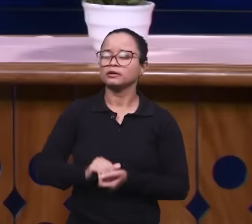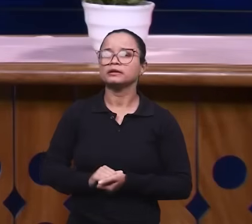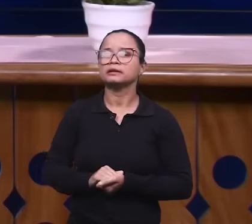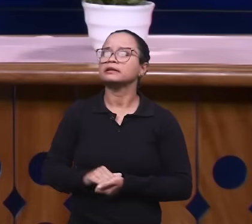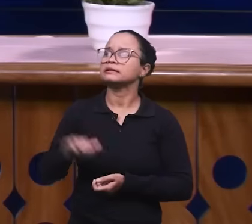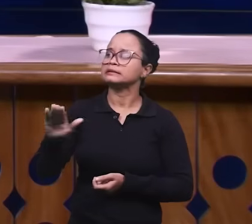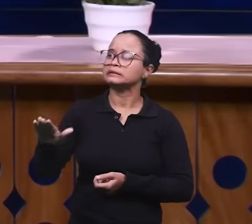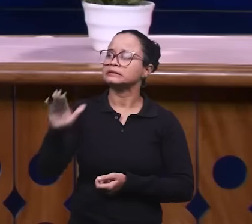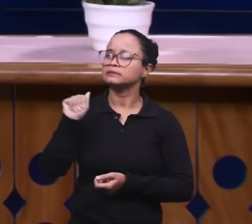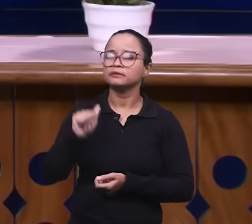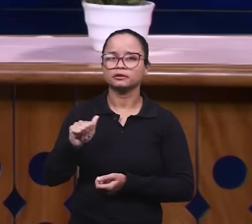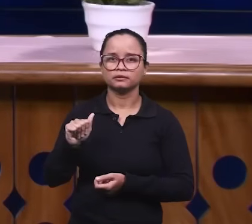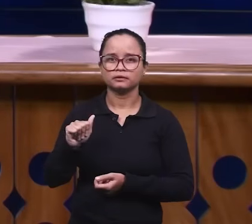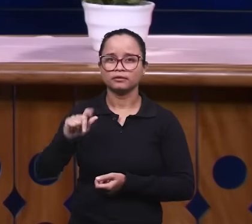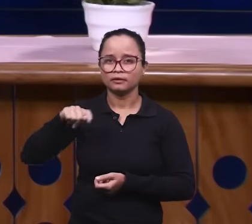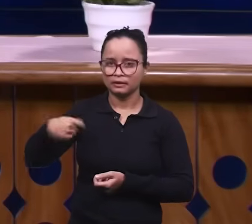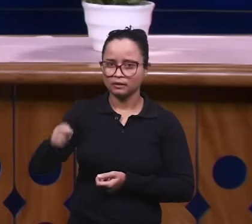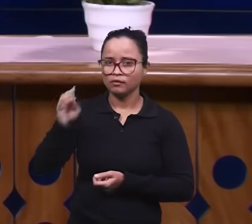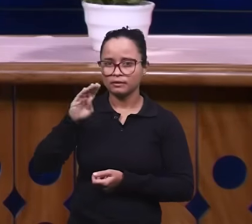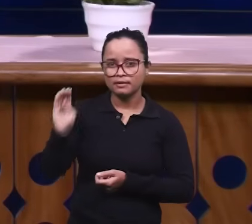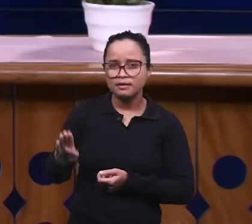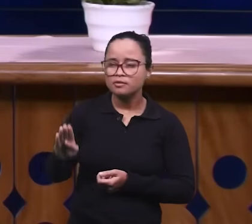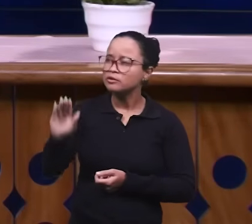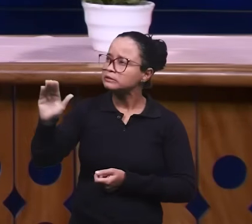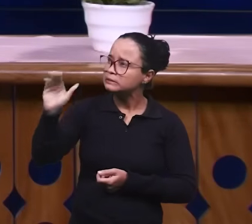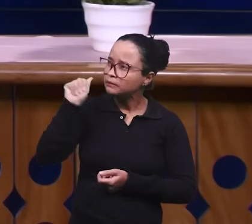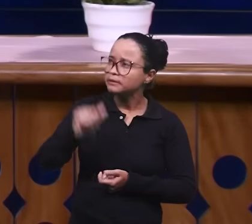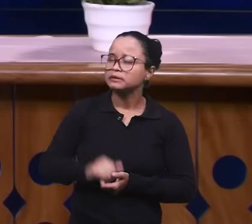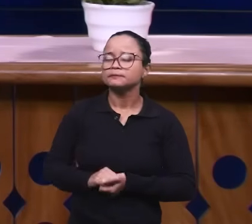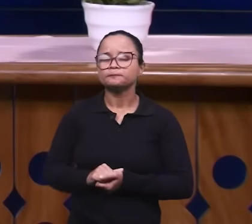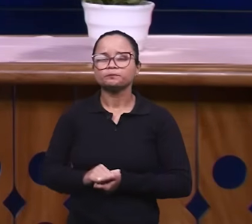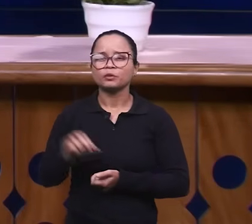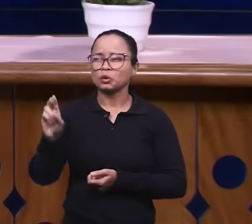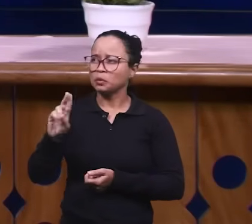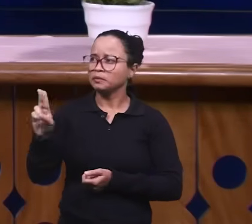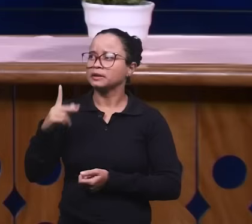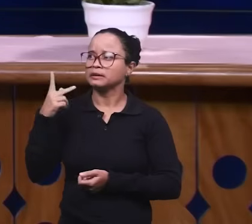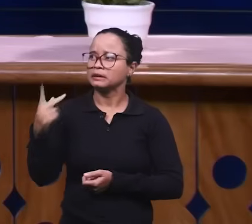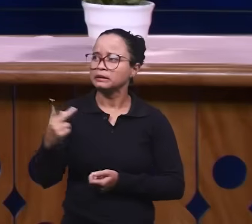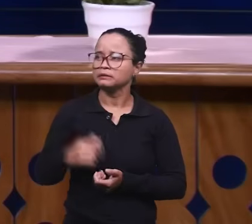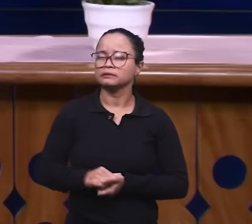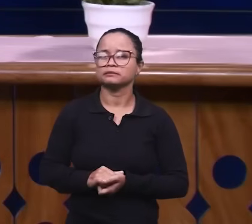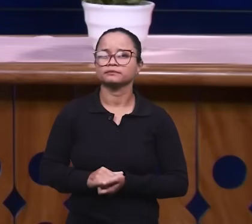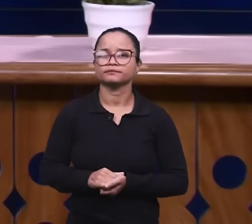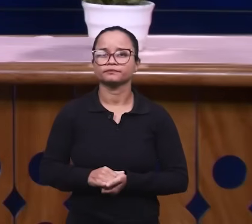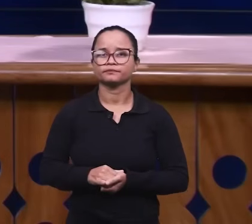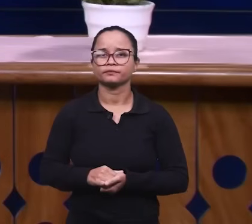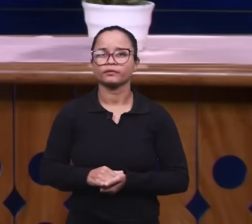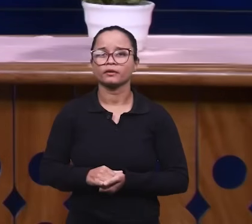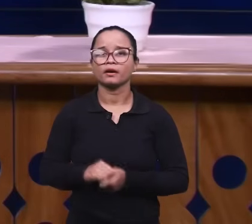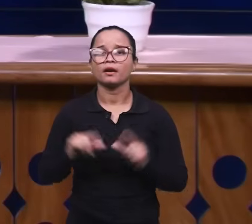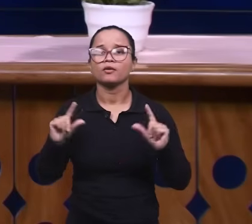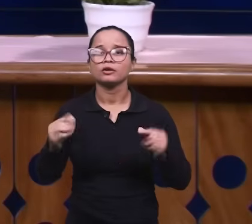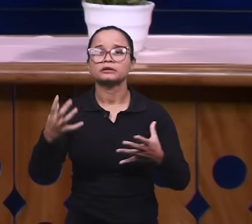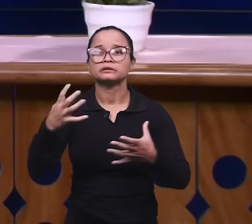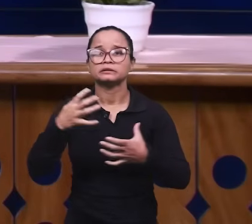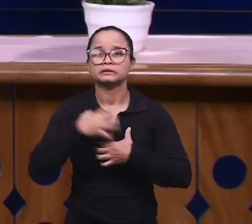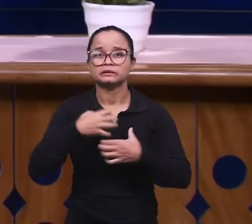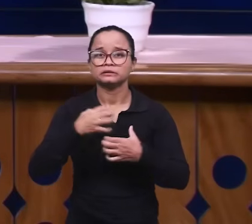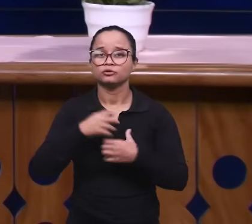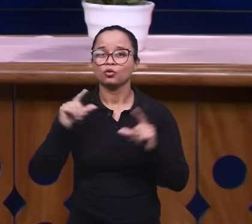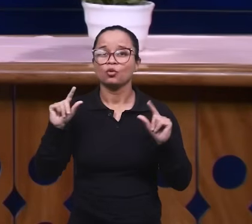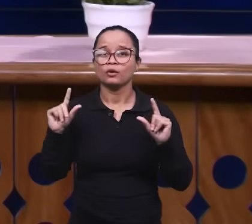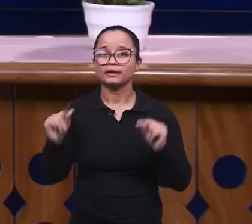pelo nome, era uma forma de dizer que ele conhece